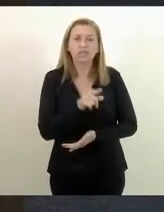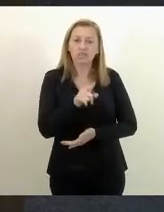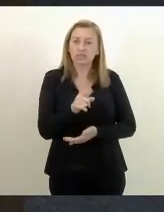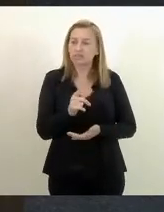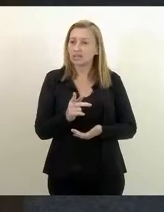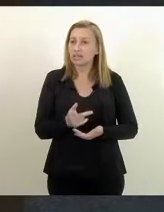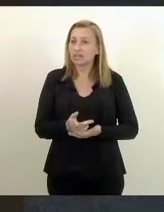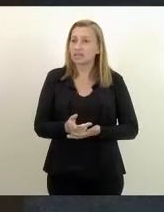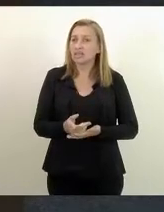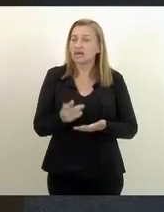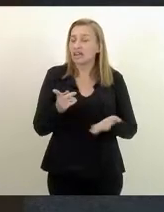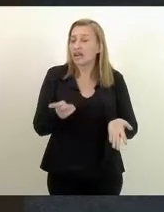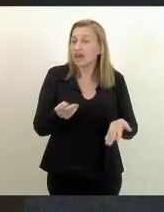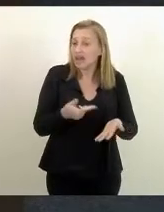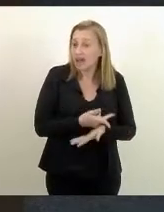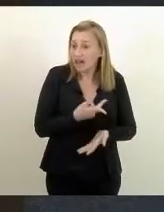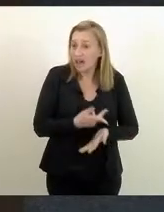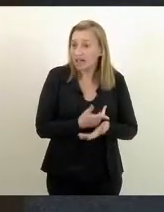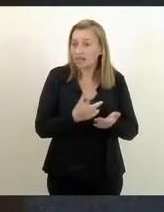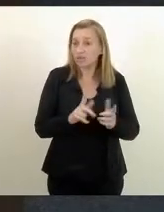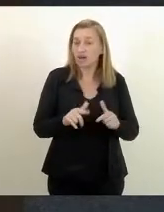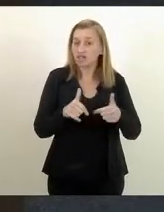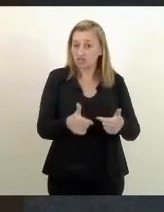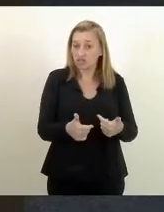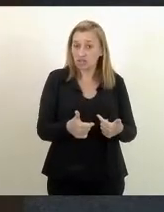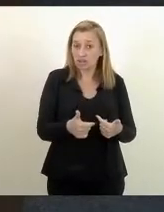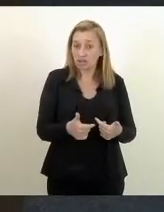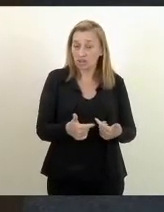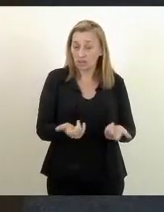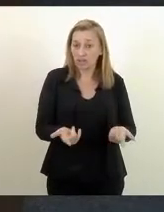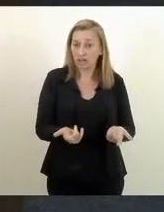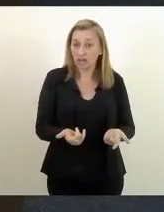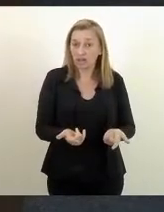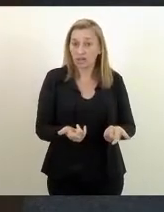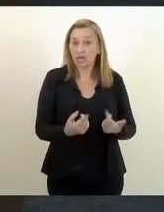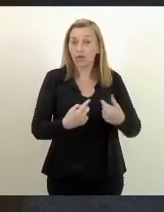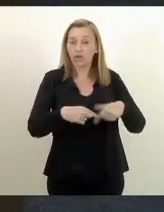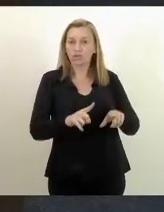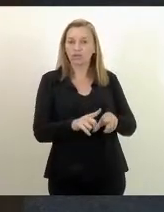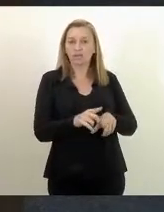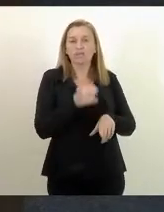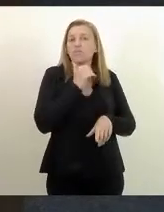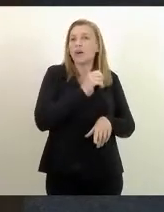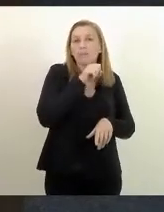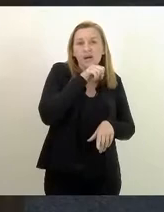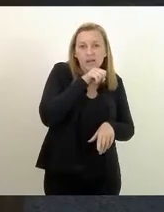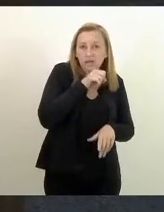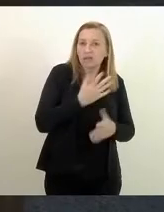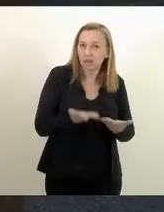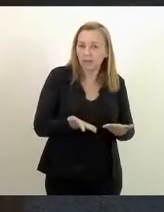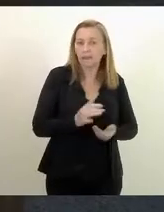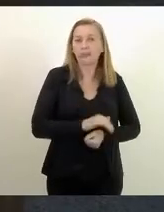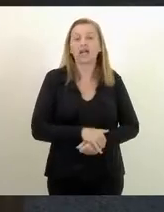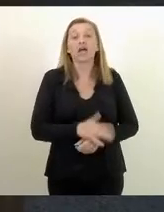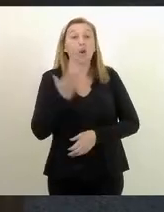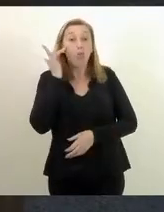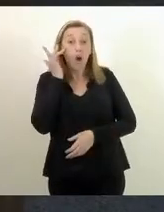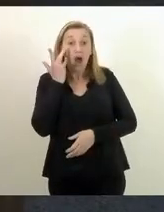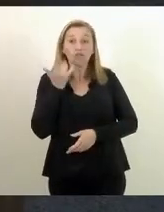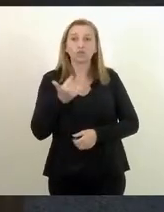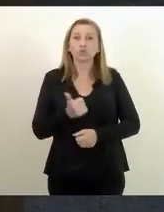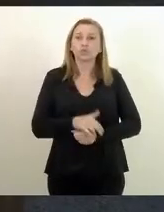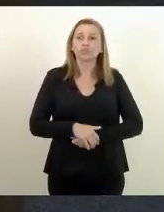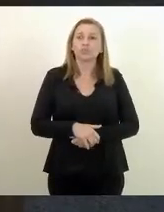a vítima, que também não deixa de ser o familiar. Então, eu acho,